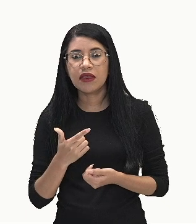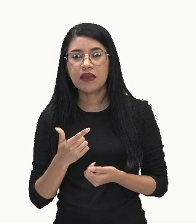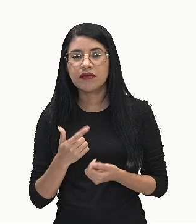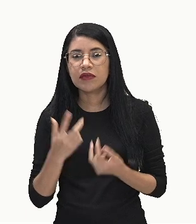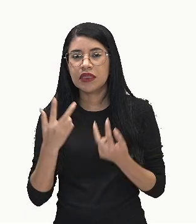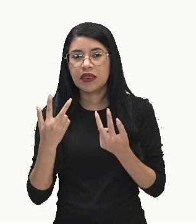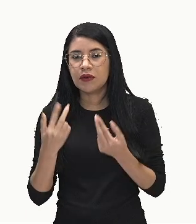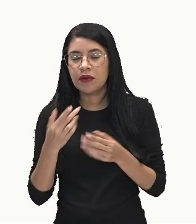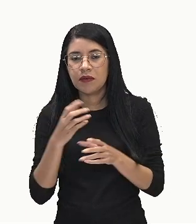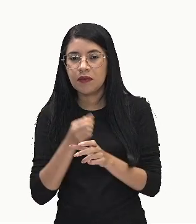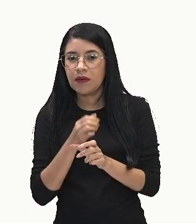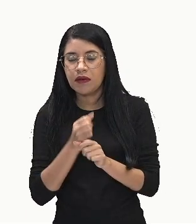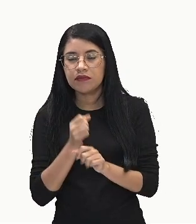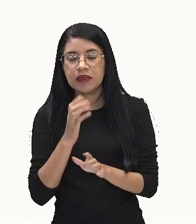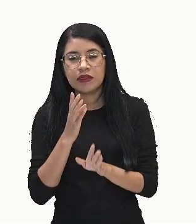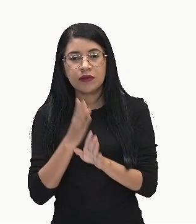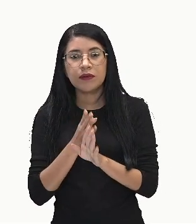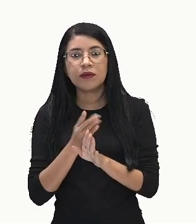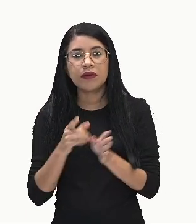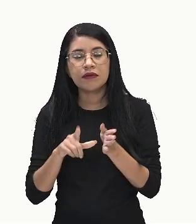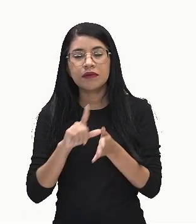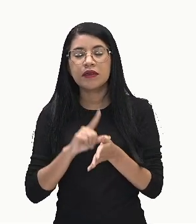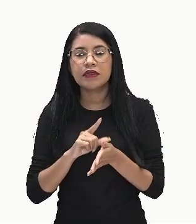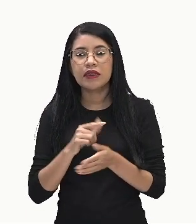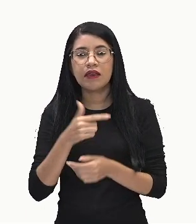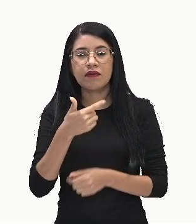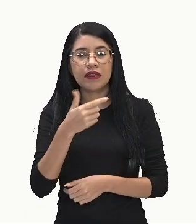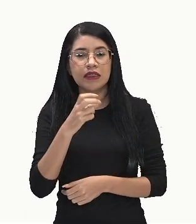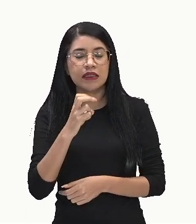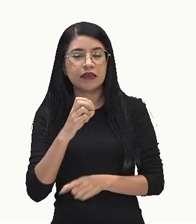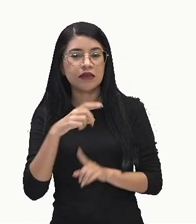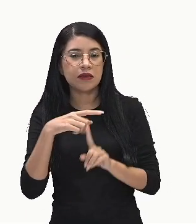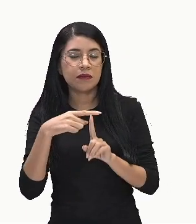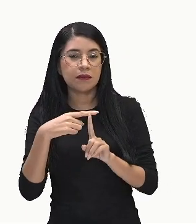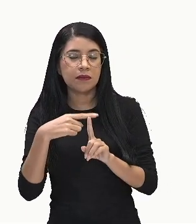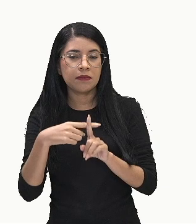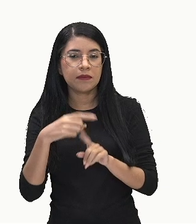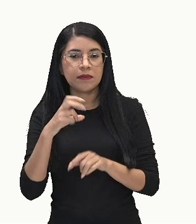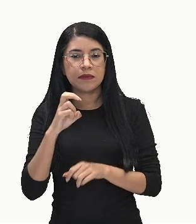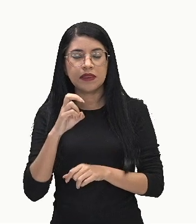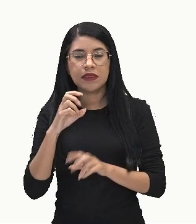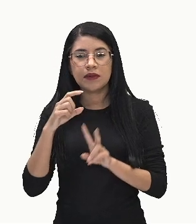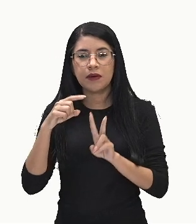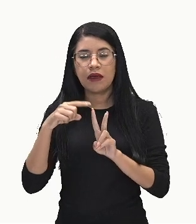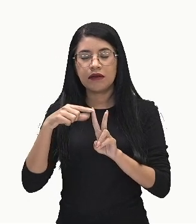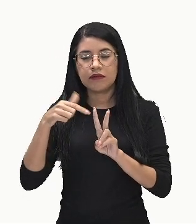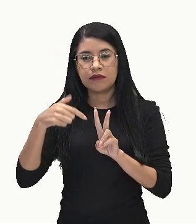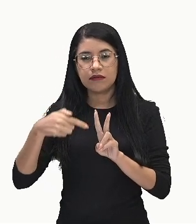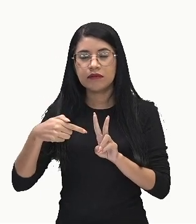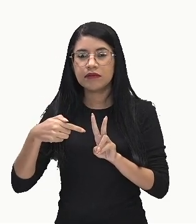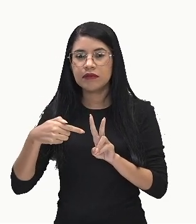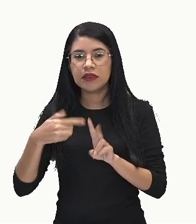nós acabamos de encontrar ali, que foi 25 mais 5 raiz de 7, né?